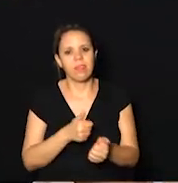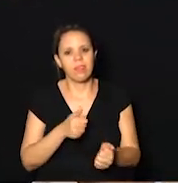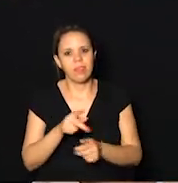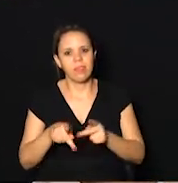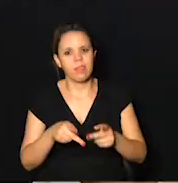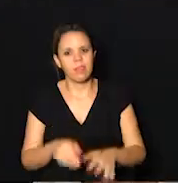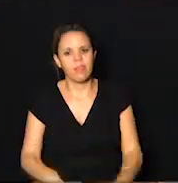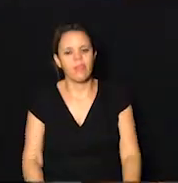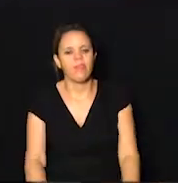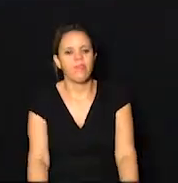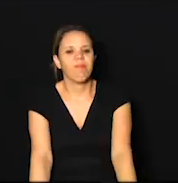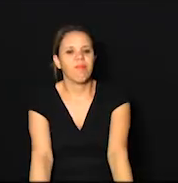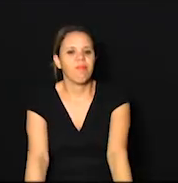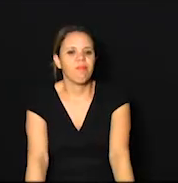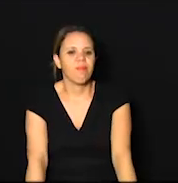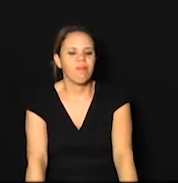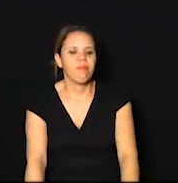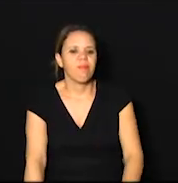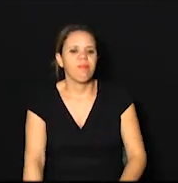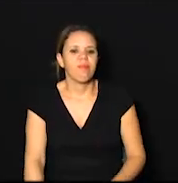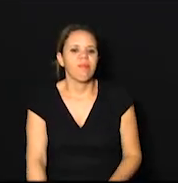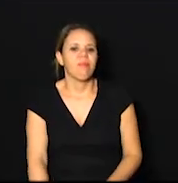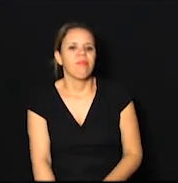sempre perto lá do pessoal lá